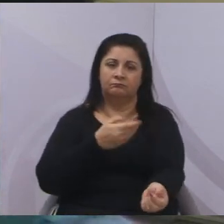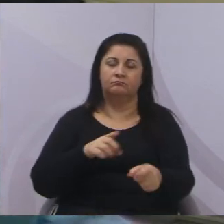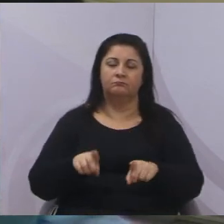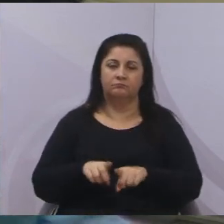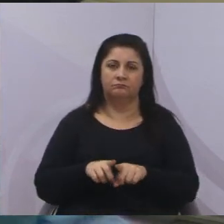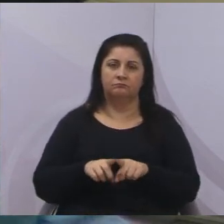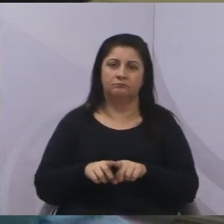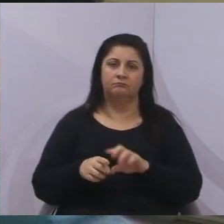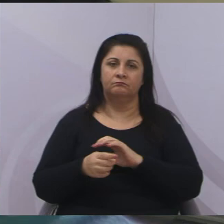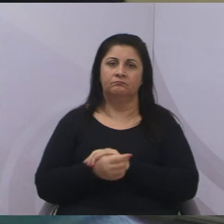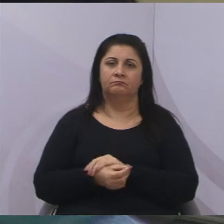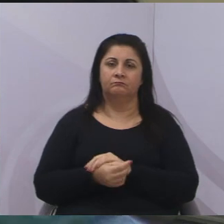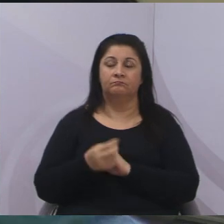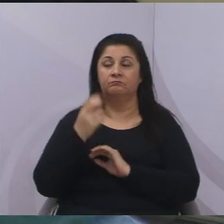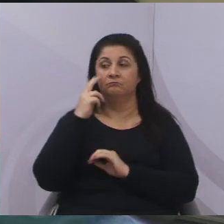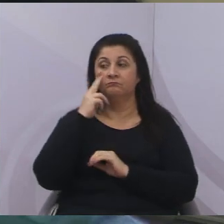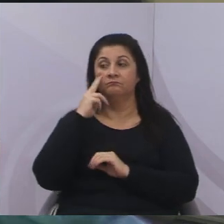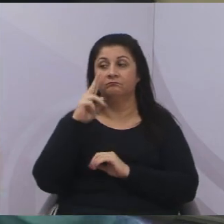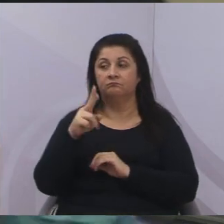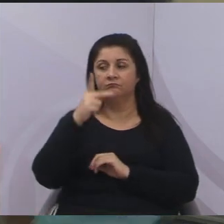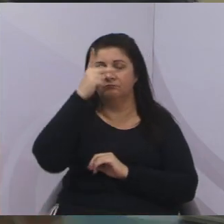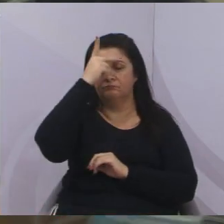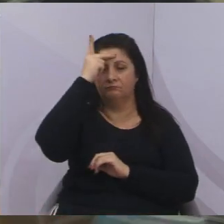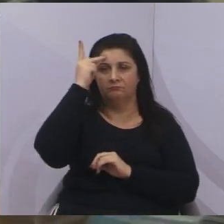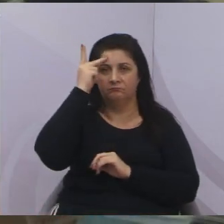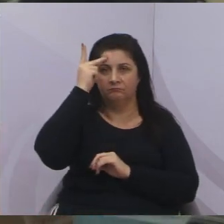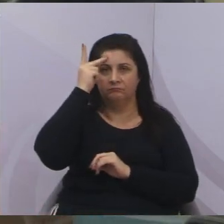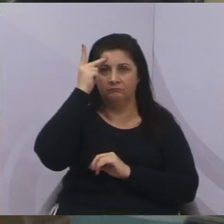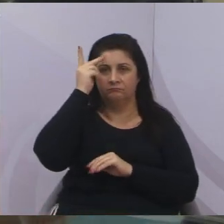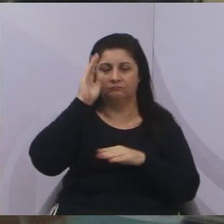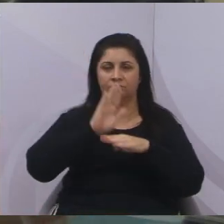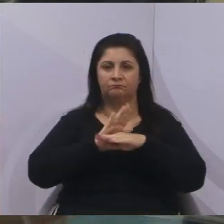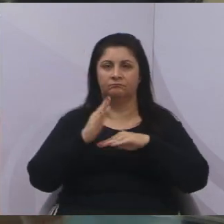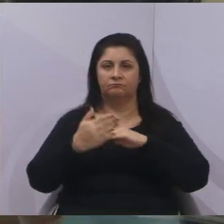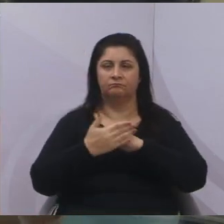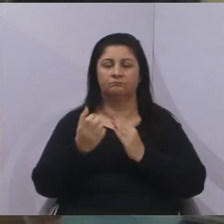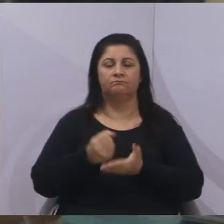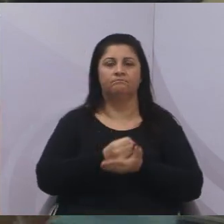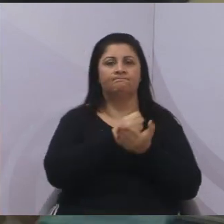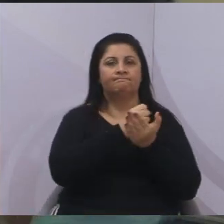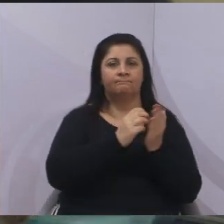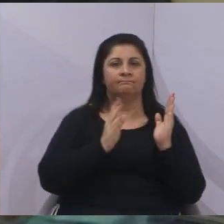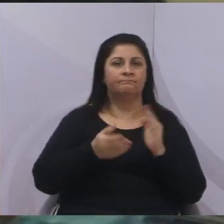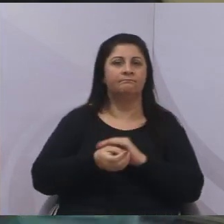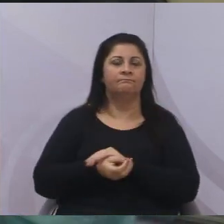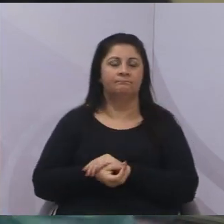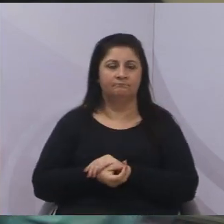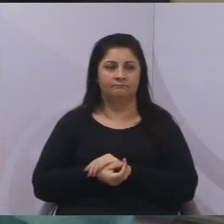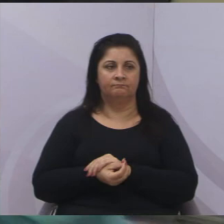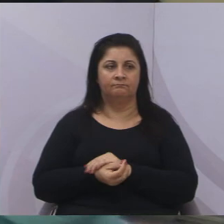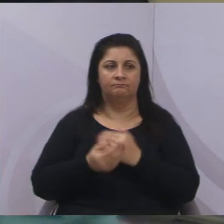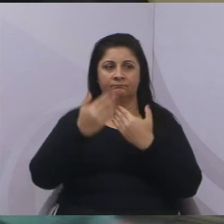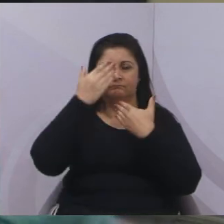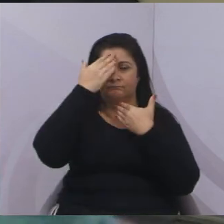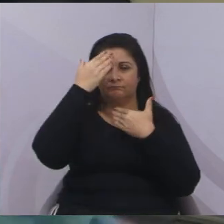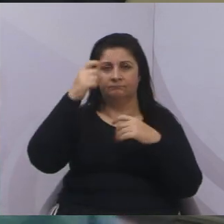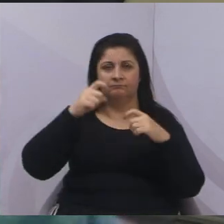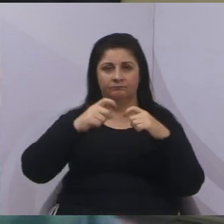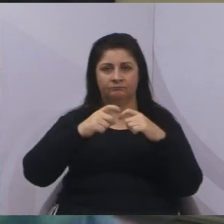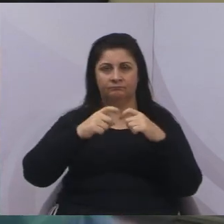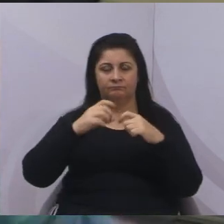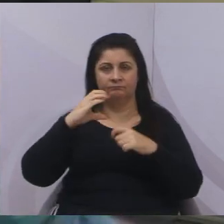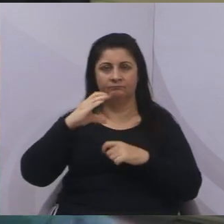eu também fico vendo o pessoal que estava na cidade de Salvador hoje. E quero agradecer, doutor Carlos,